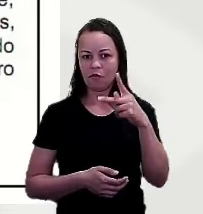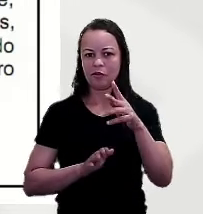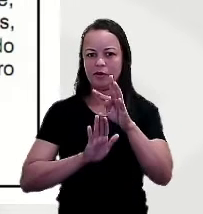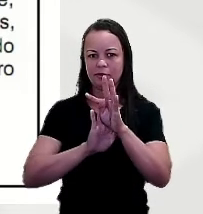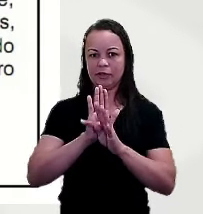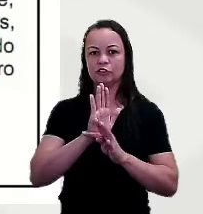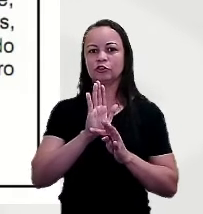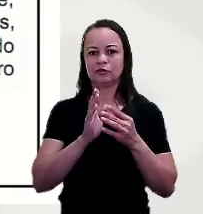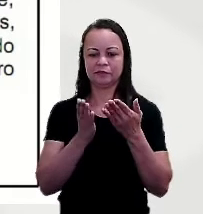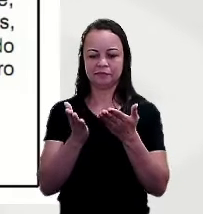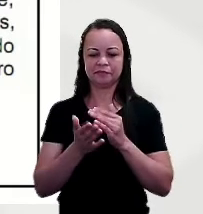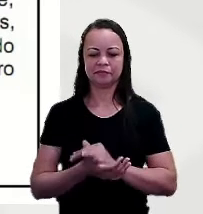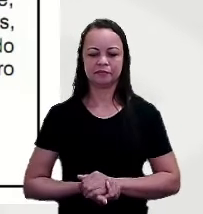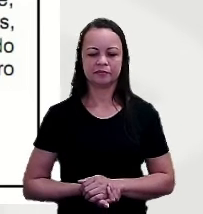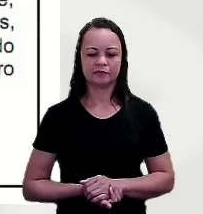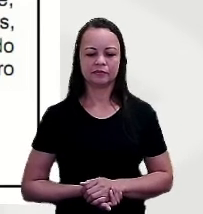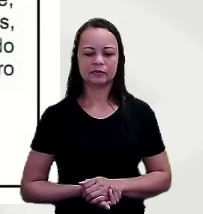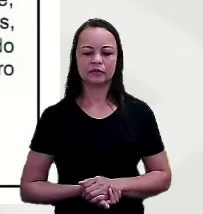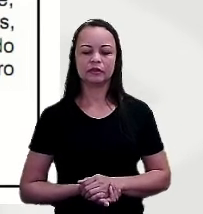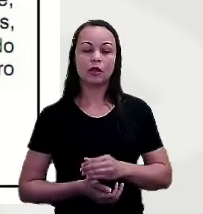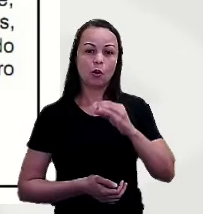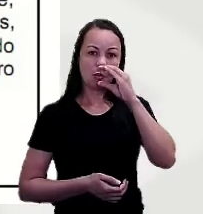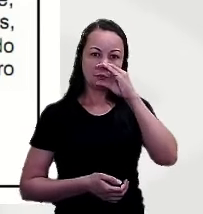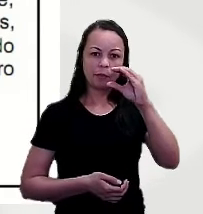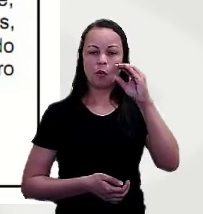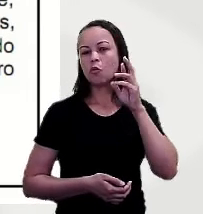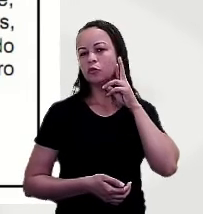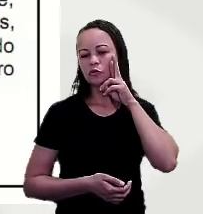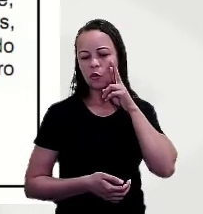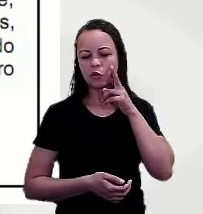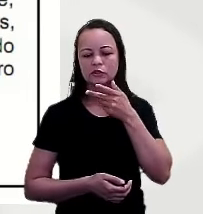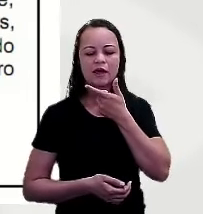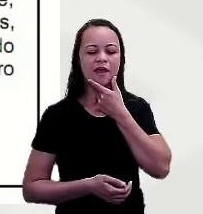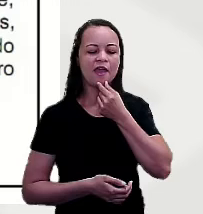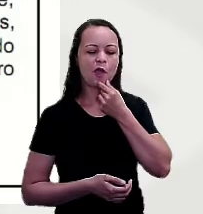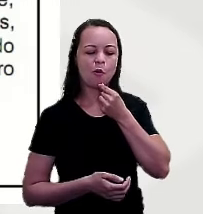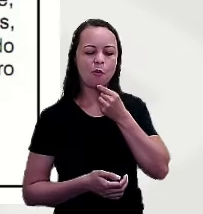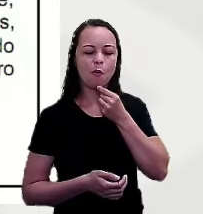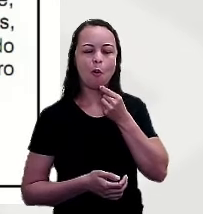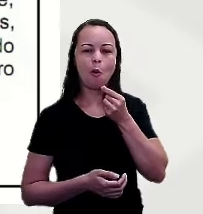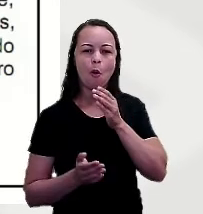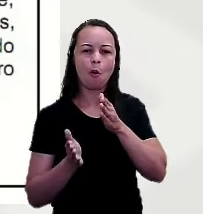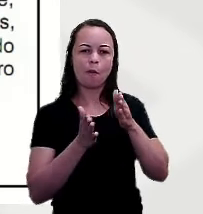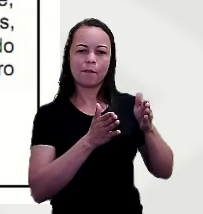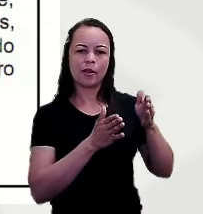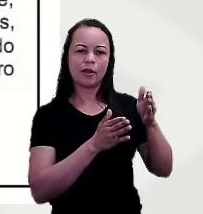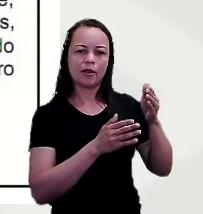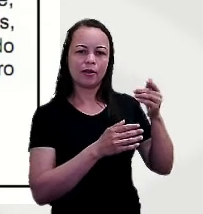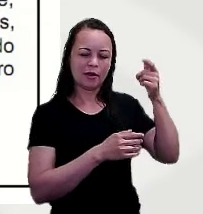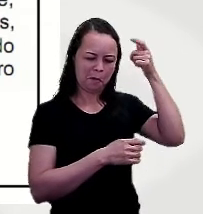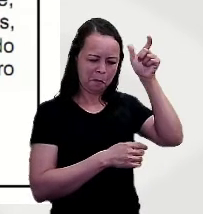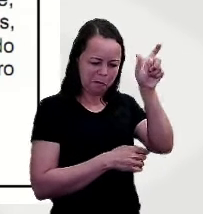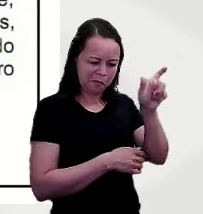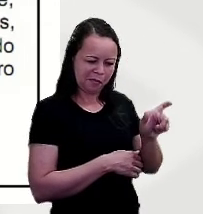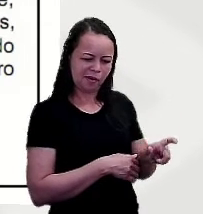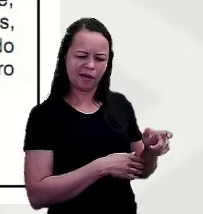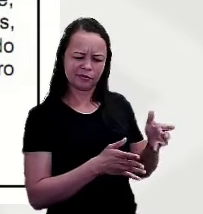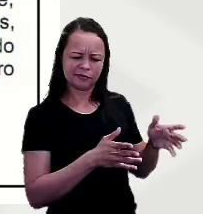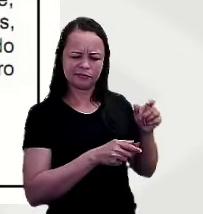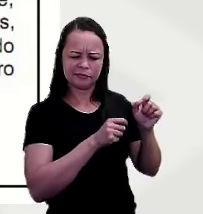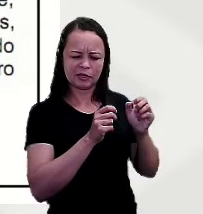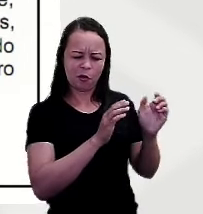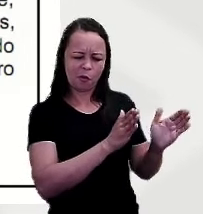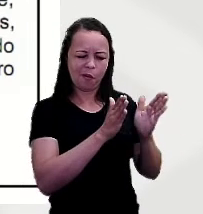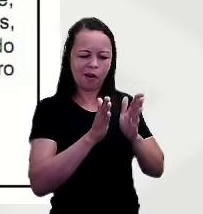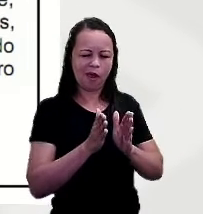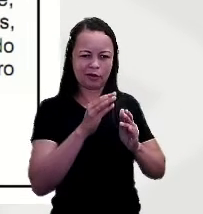boto. O boto aí, ó, é esse belo homem branco ao lado de um boto. O que é que ele está fazendo?